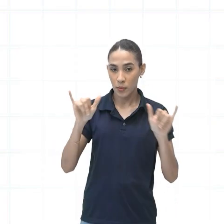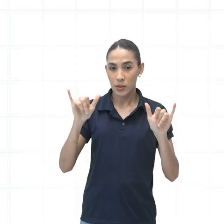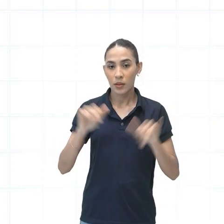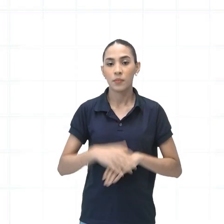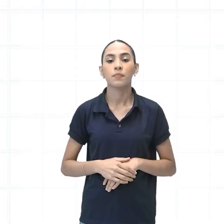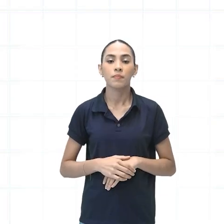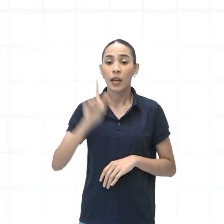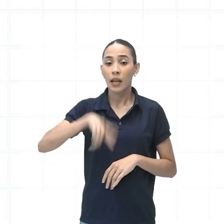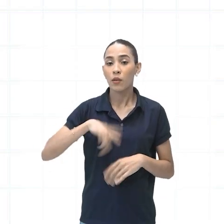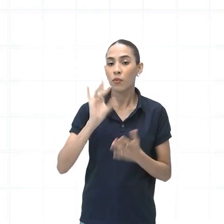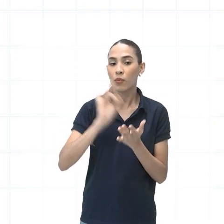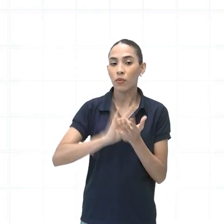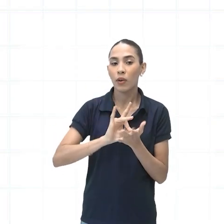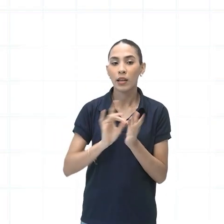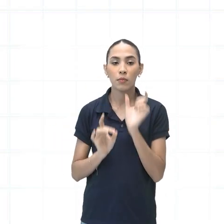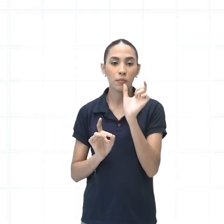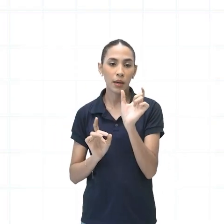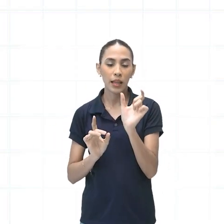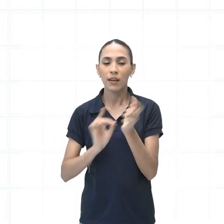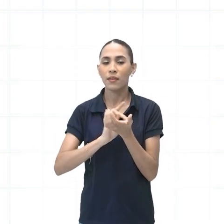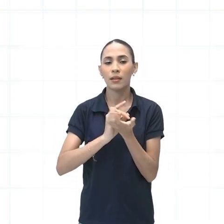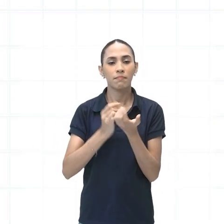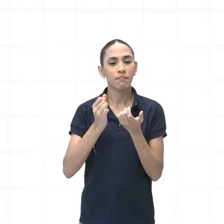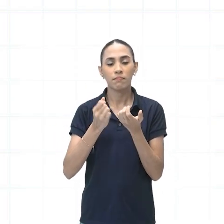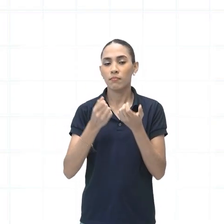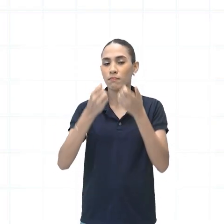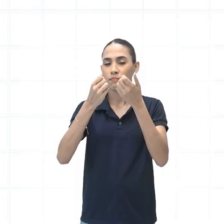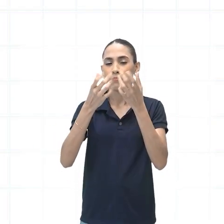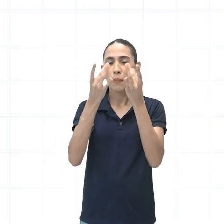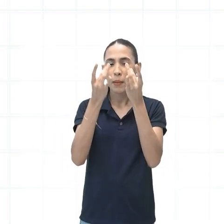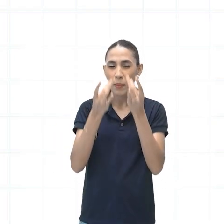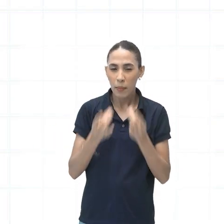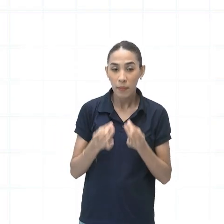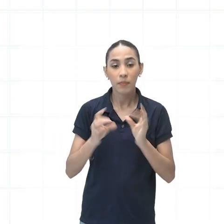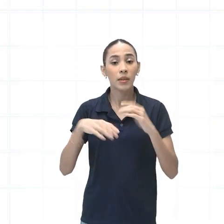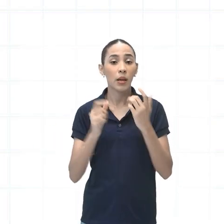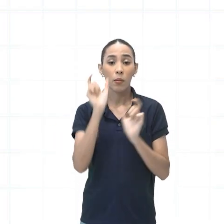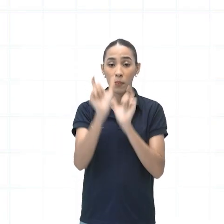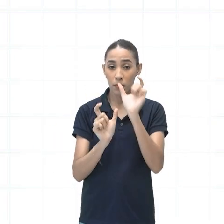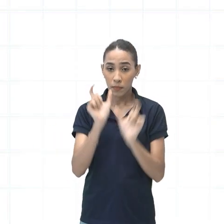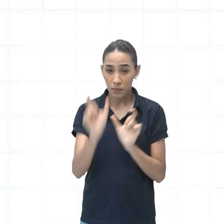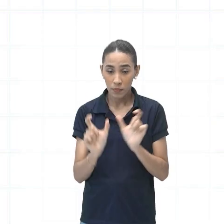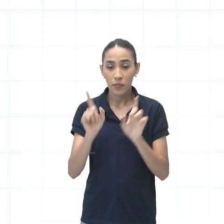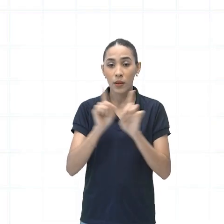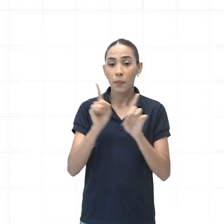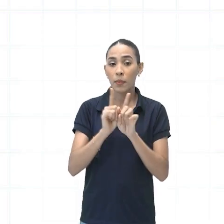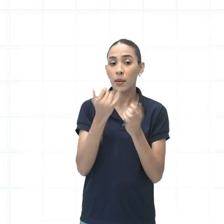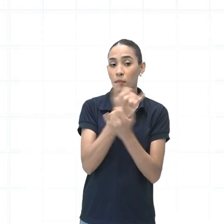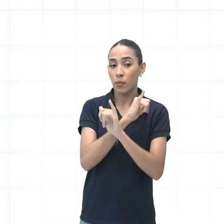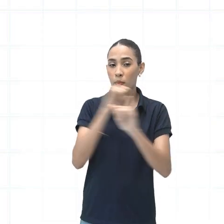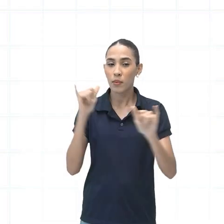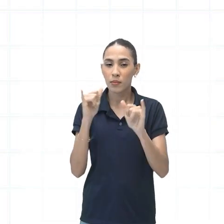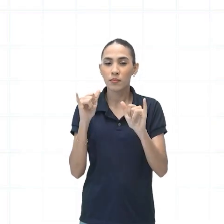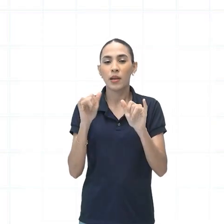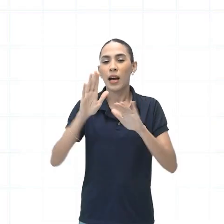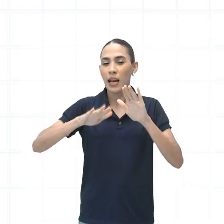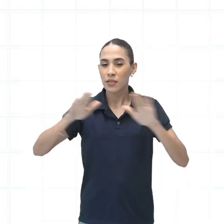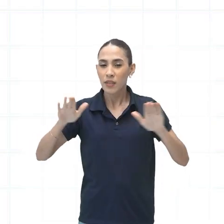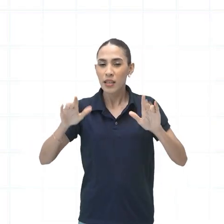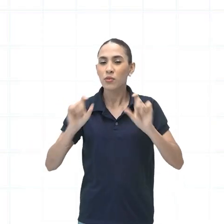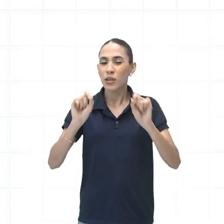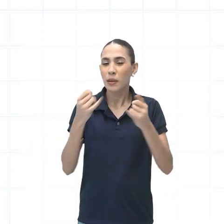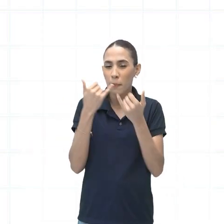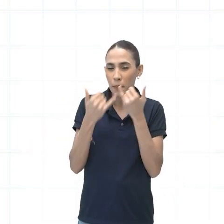o que o torna um termo amplo. Embora os termos publicidade e propaganda sejam muitas